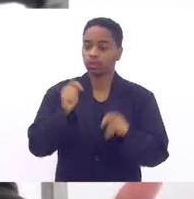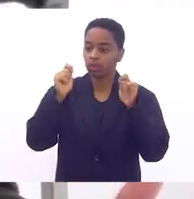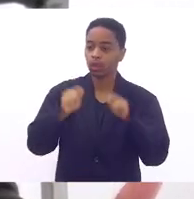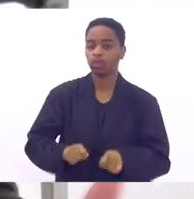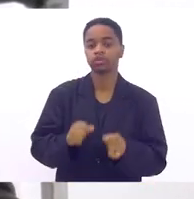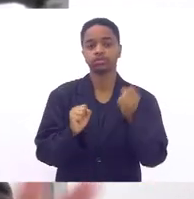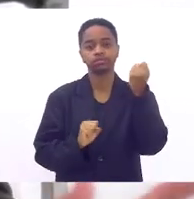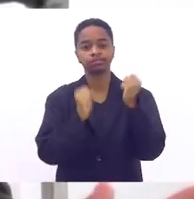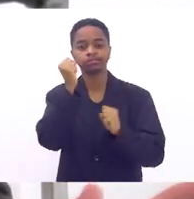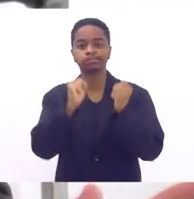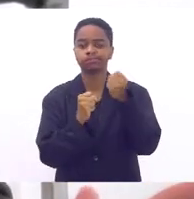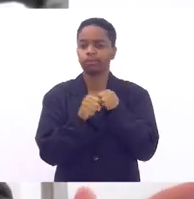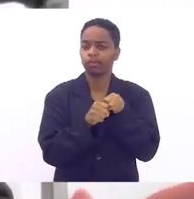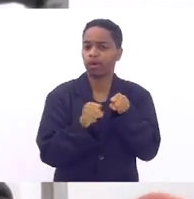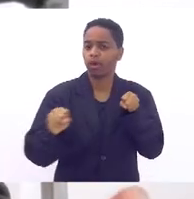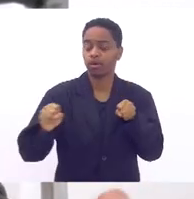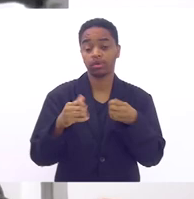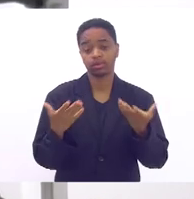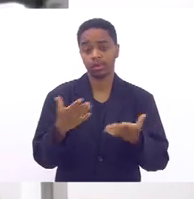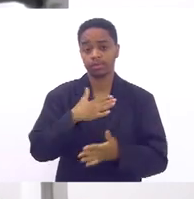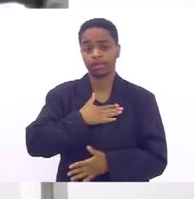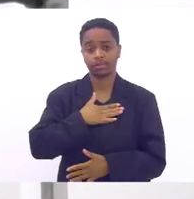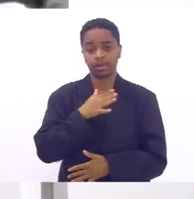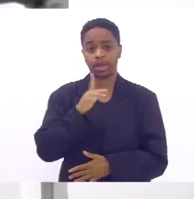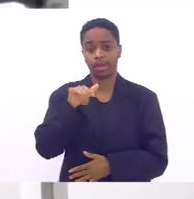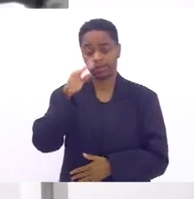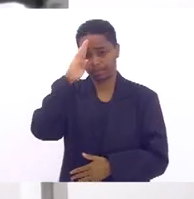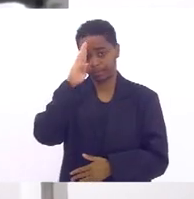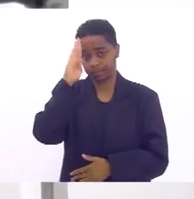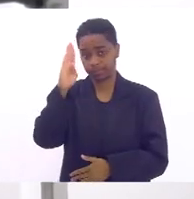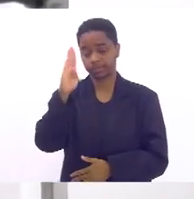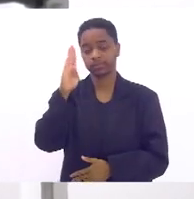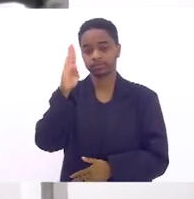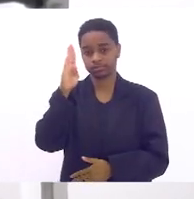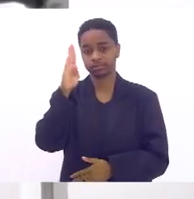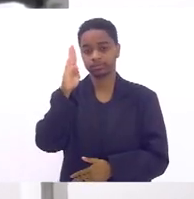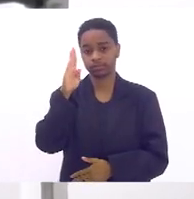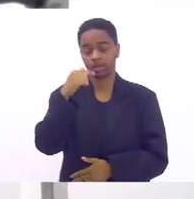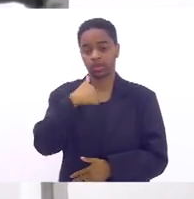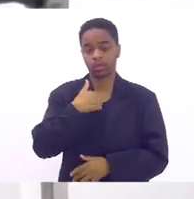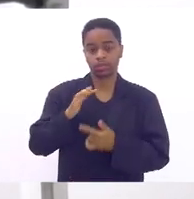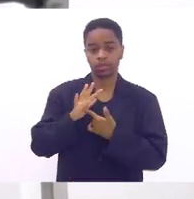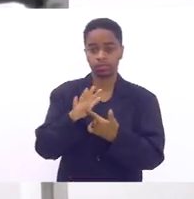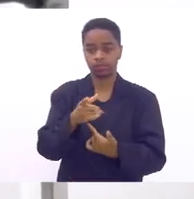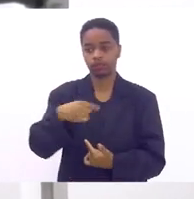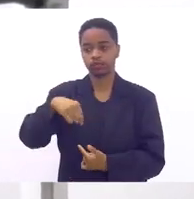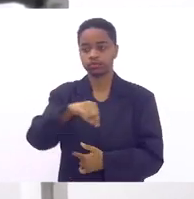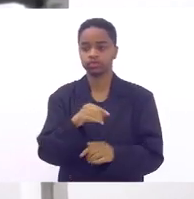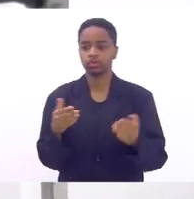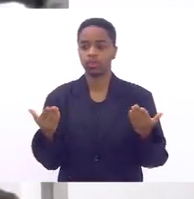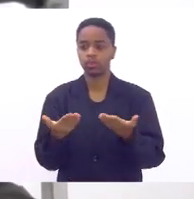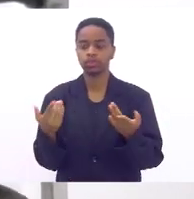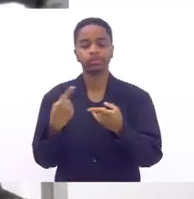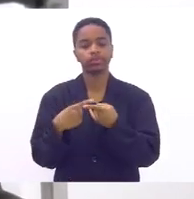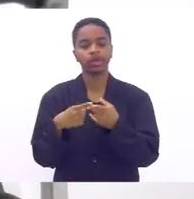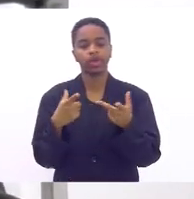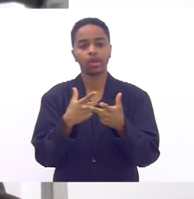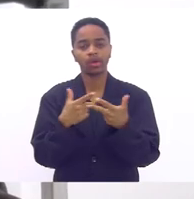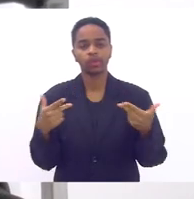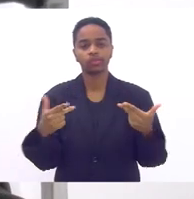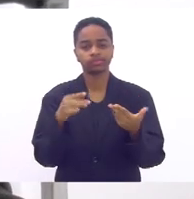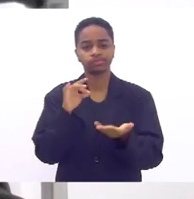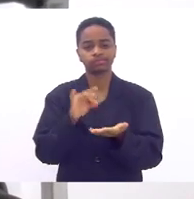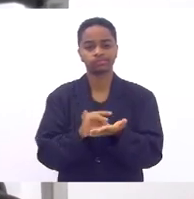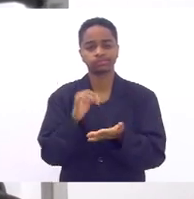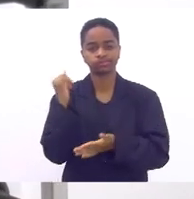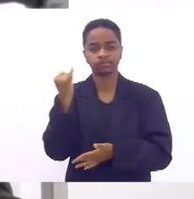indústria ao seu redor esse para mim que é o ponto eh que eu eh trago aqui Como assim um ponto eh em torno